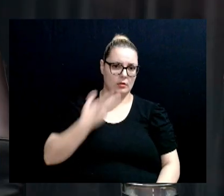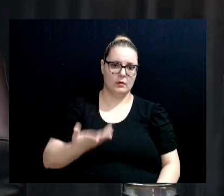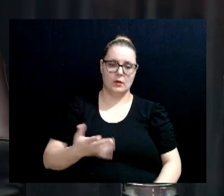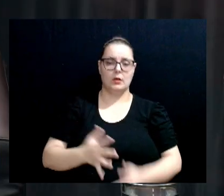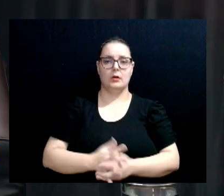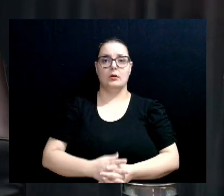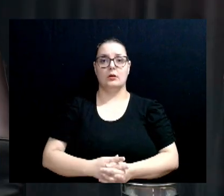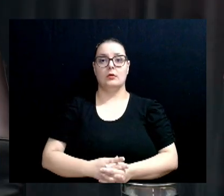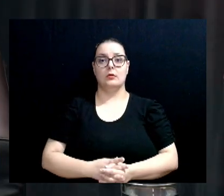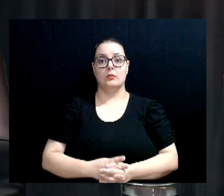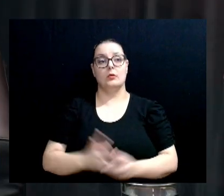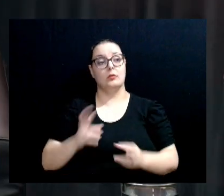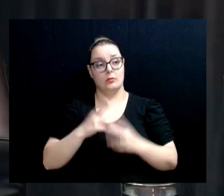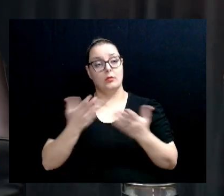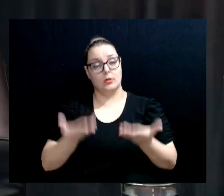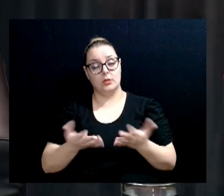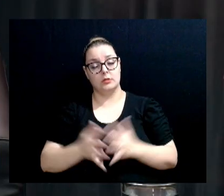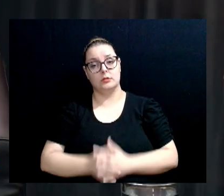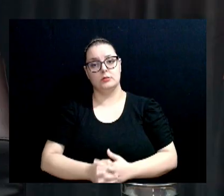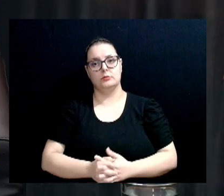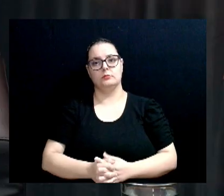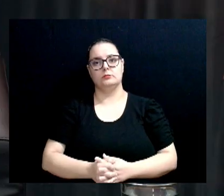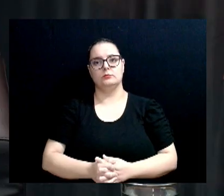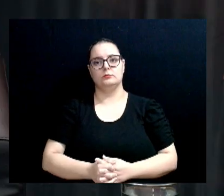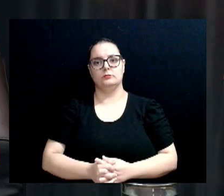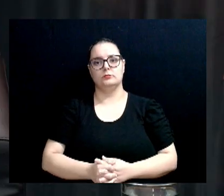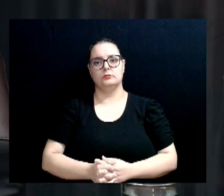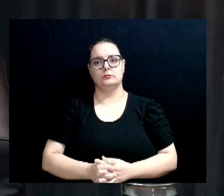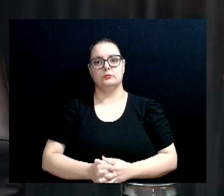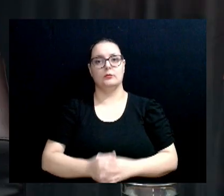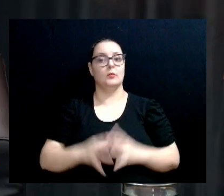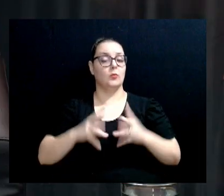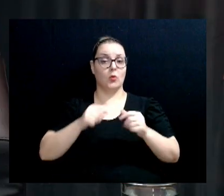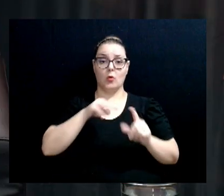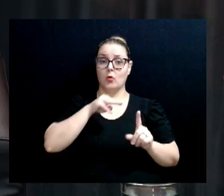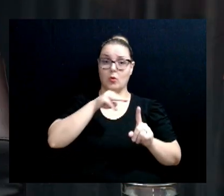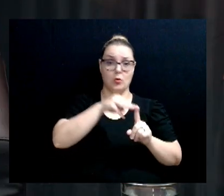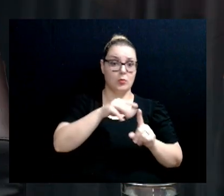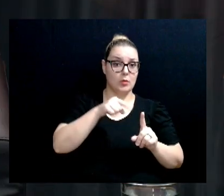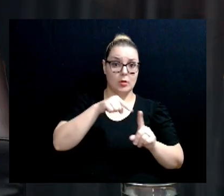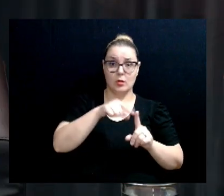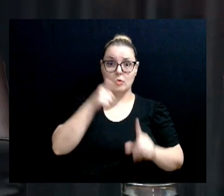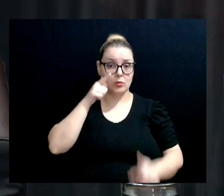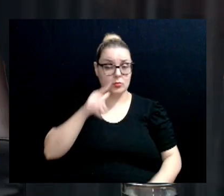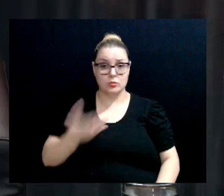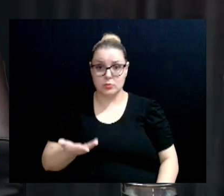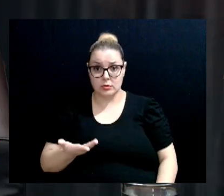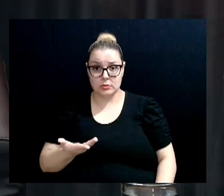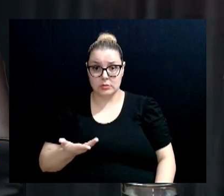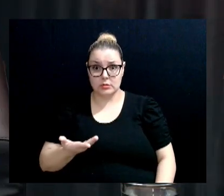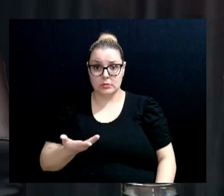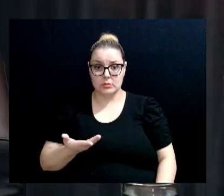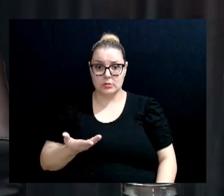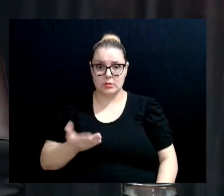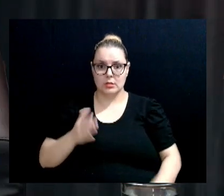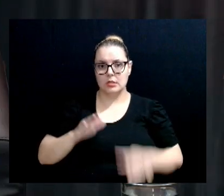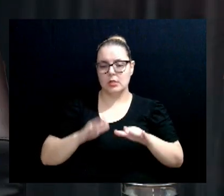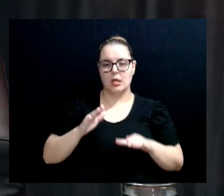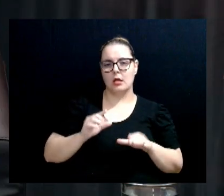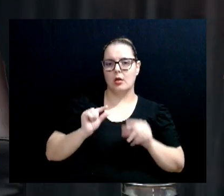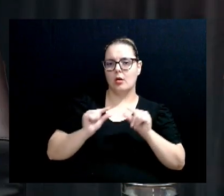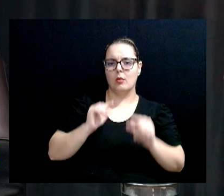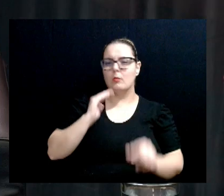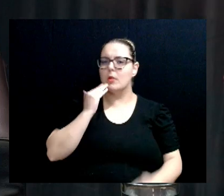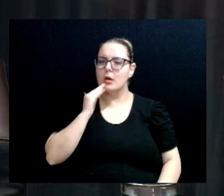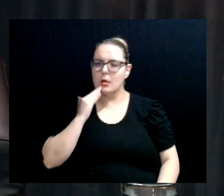relação a isso, às vezes todas as metas, né, estão sendo atingidas e de repente por uma pequena falha gera